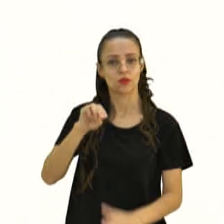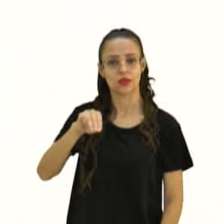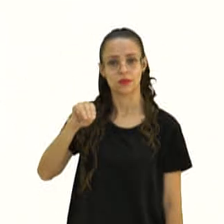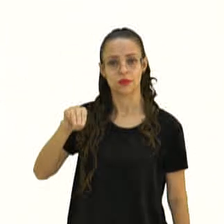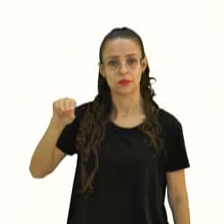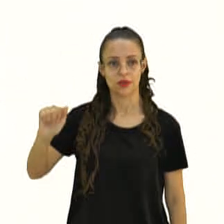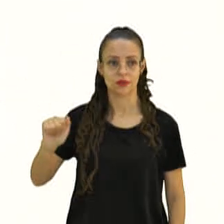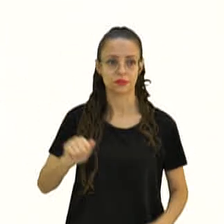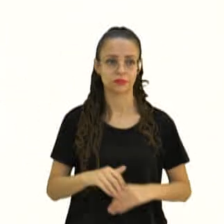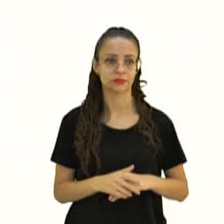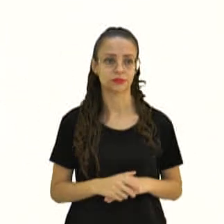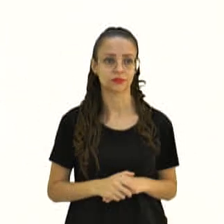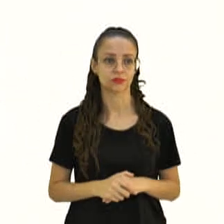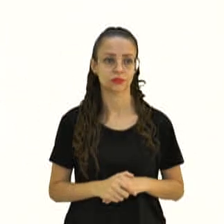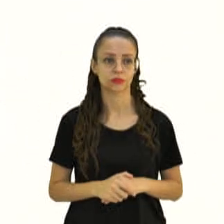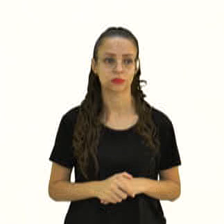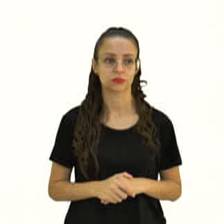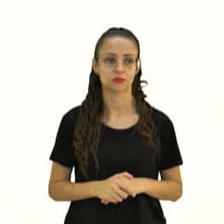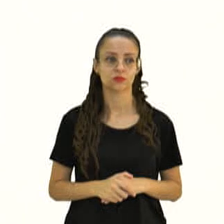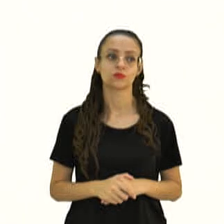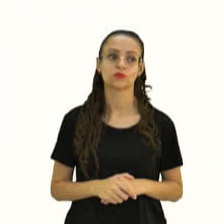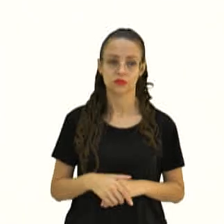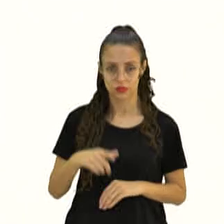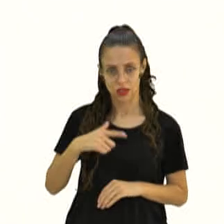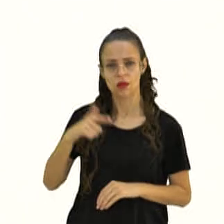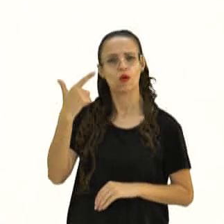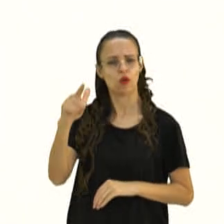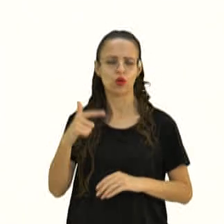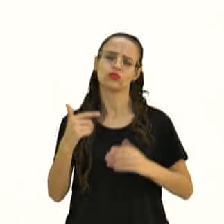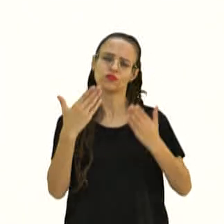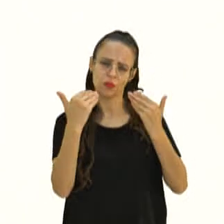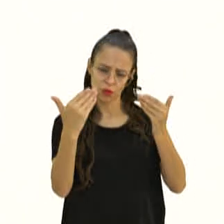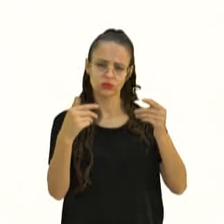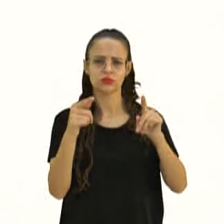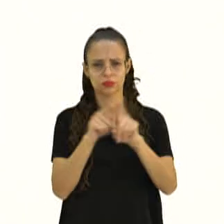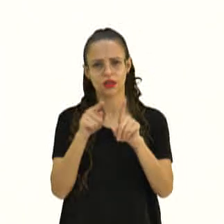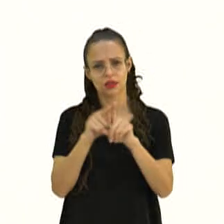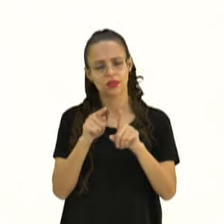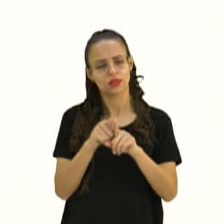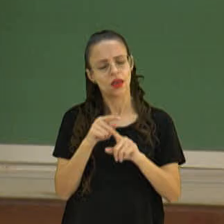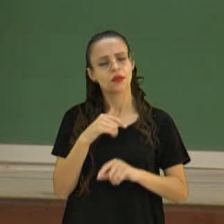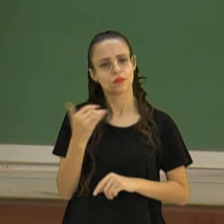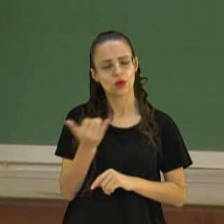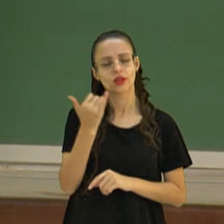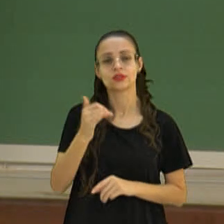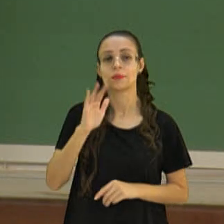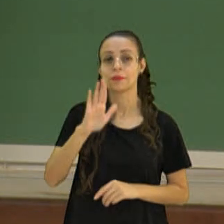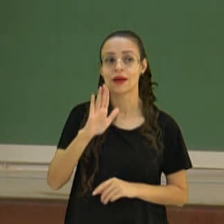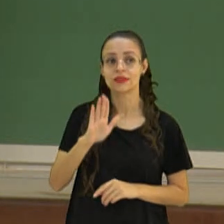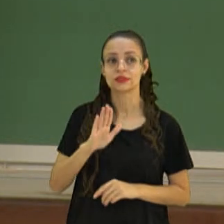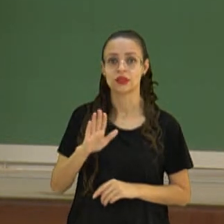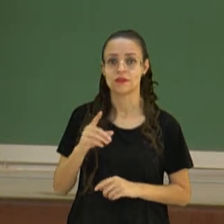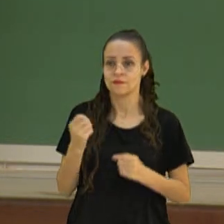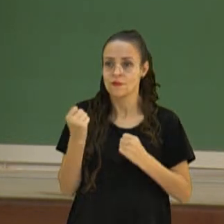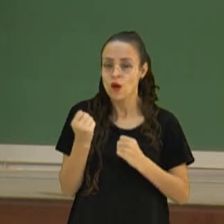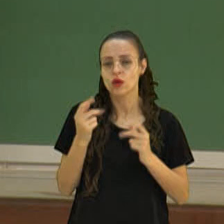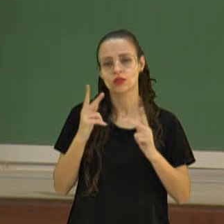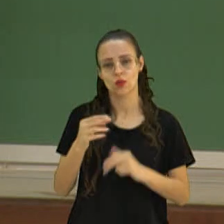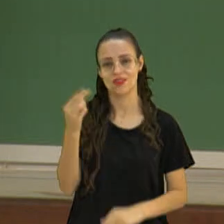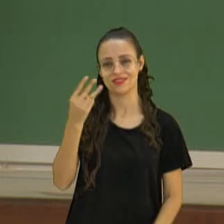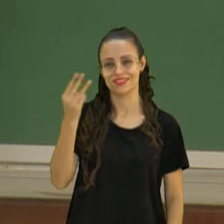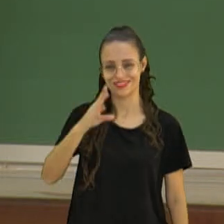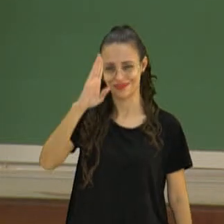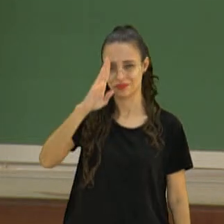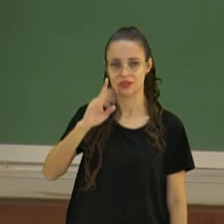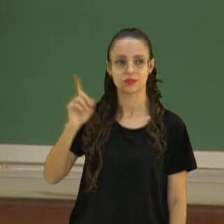existem, né? Então as três aqui. As outras têm as suas popularidades também, têm os seus praticantes, né? Mas não são tão fortes quanto as três primeiras